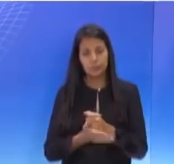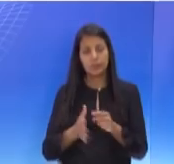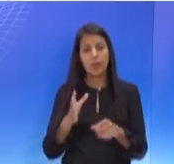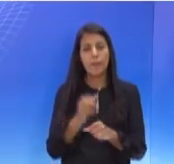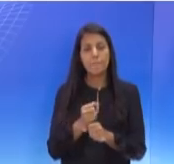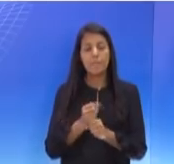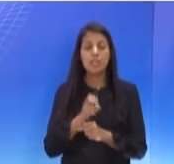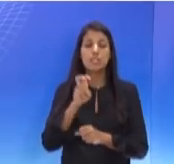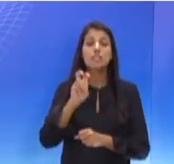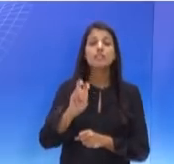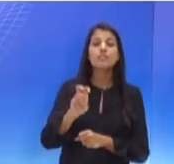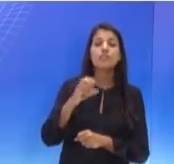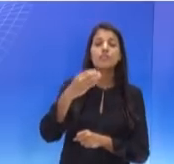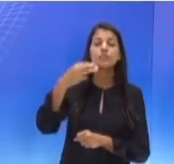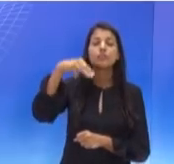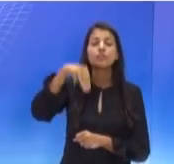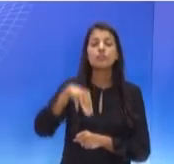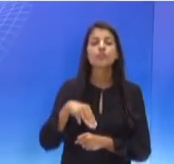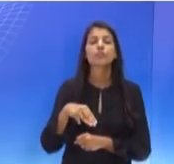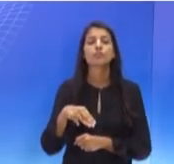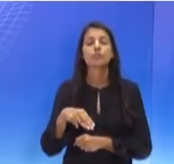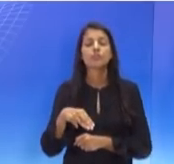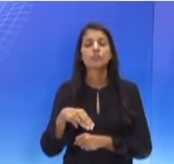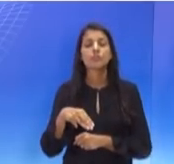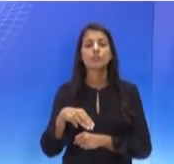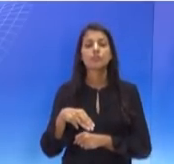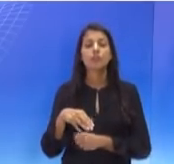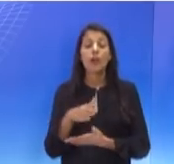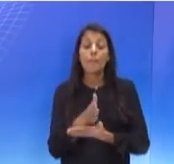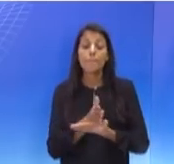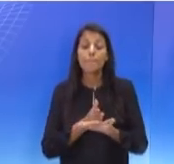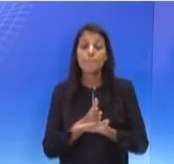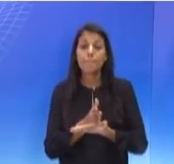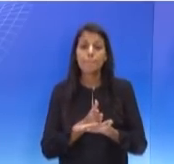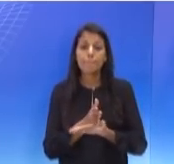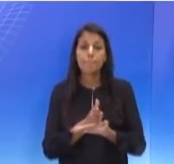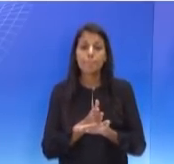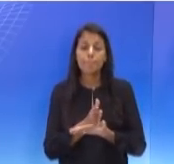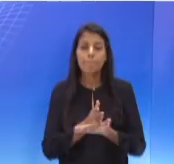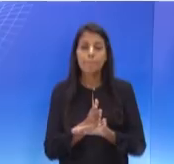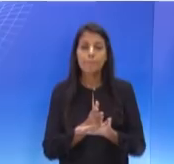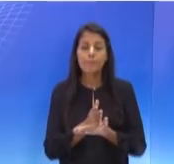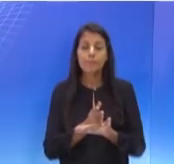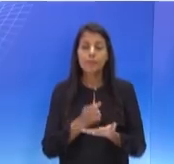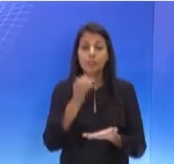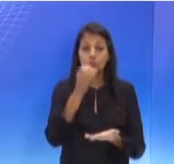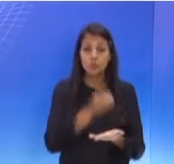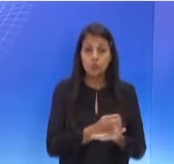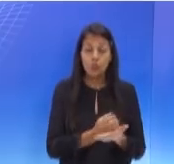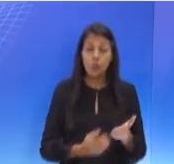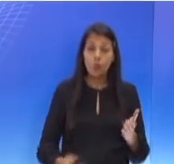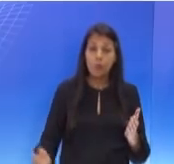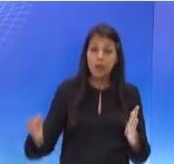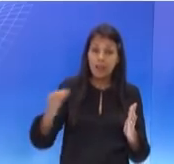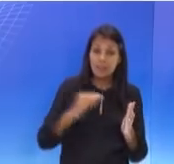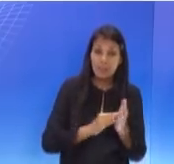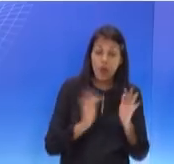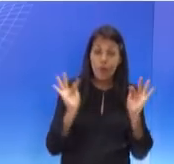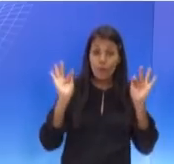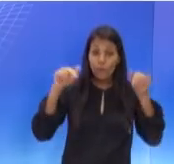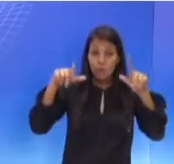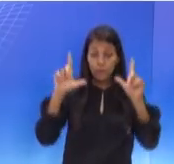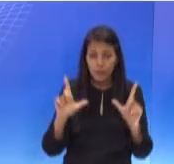5 centímetros, que pega a metade da taça até o final da